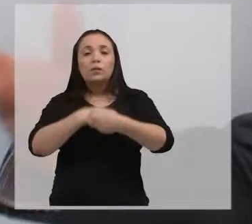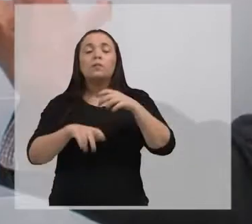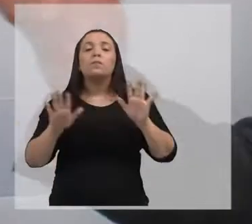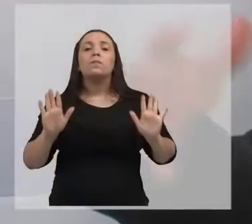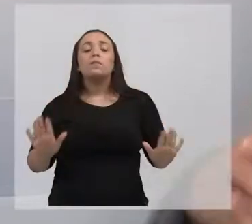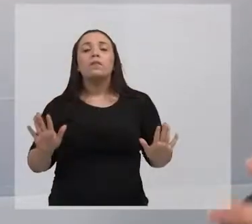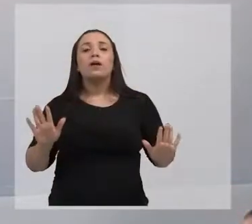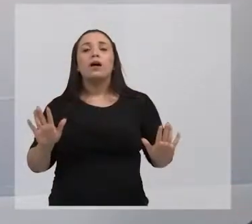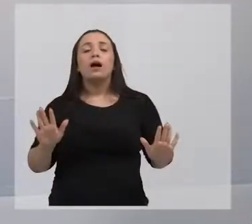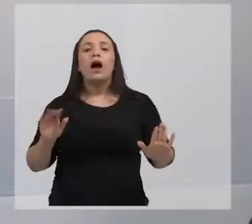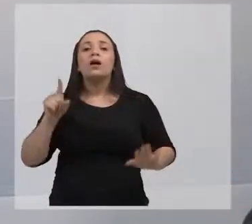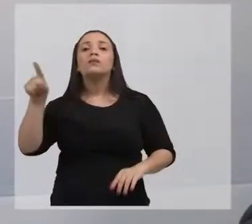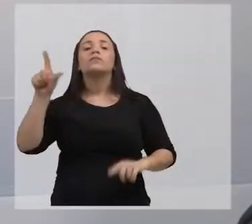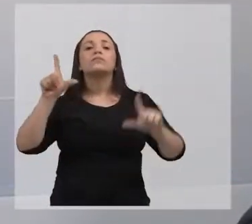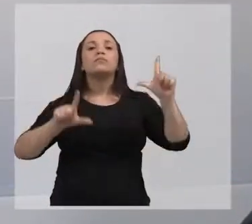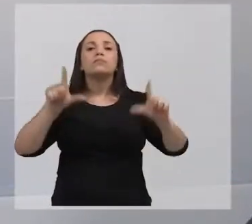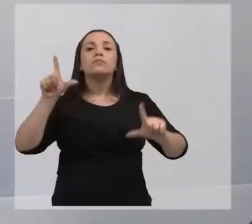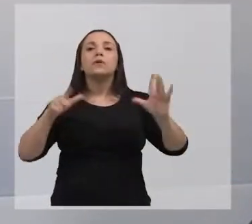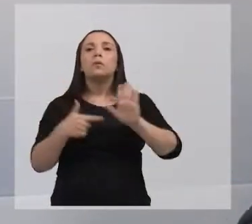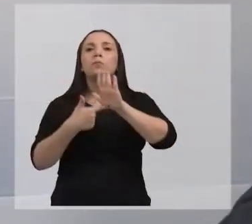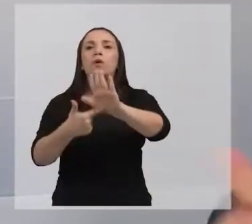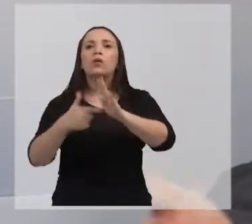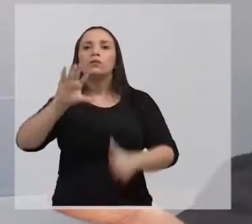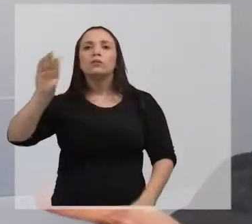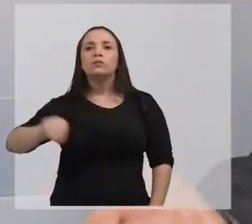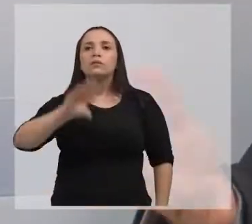é a ênfase que a imprensa nacional dá?